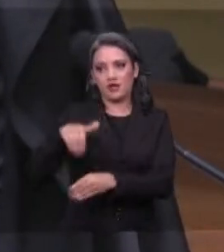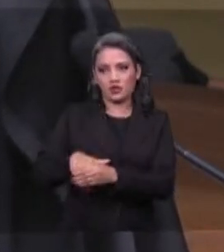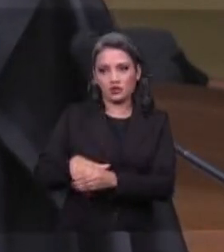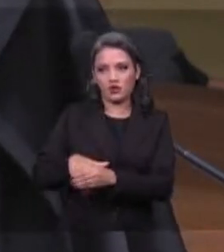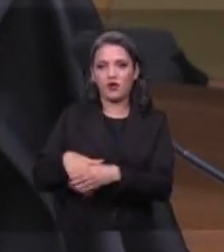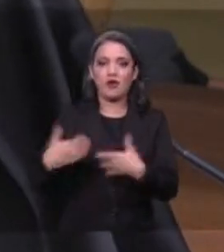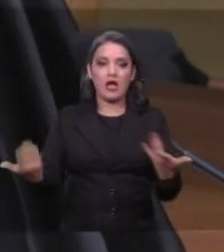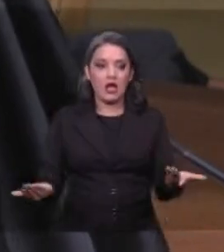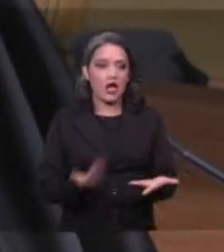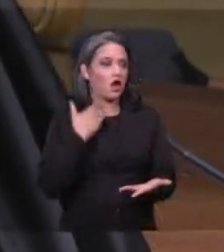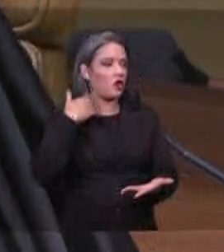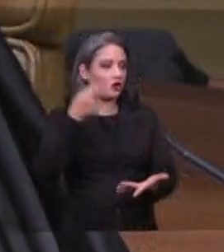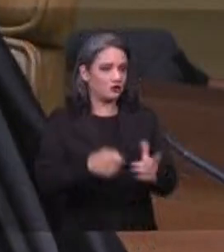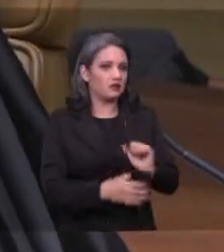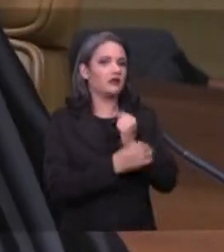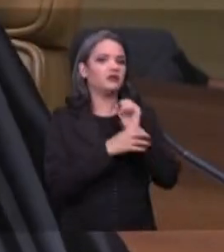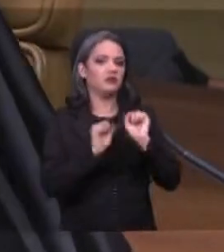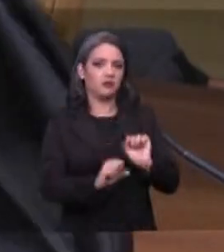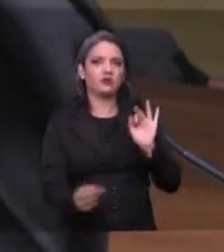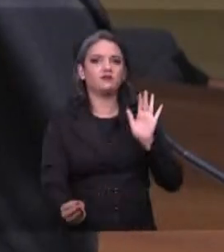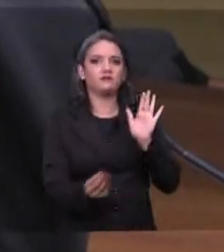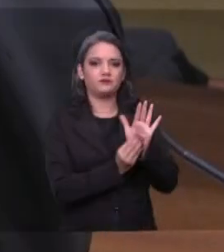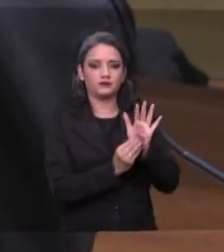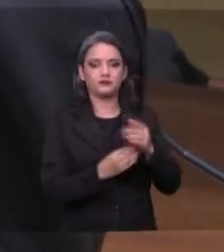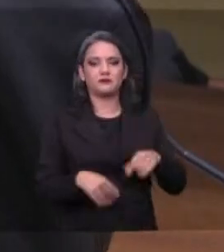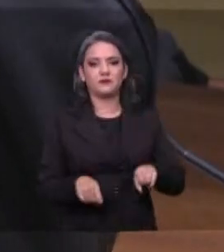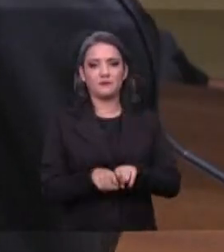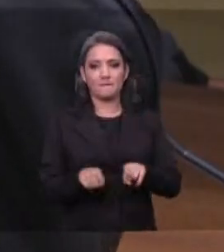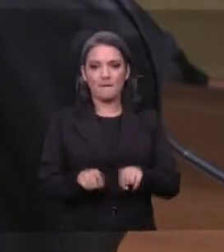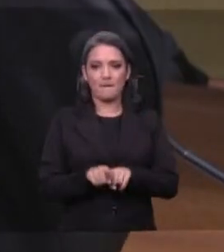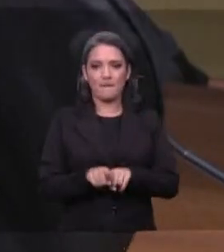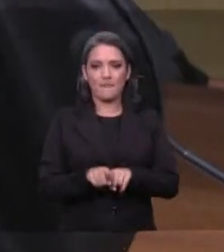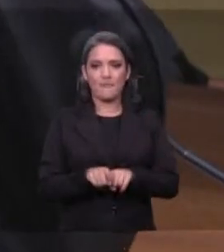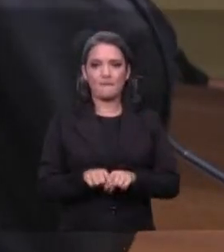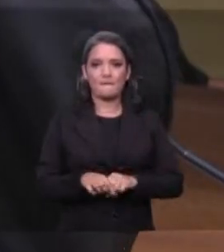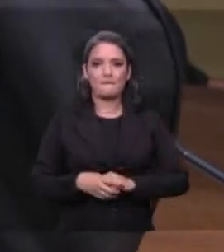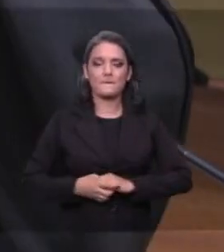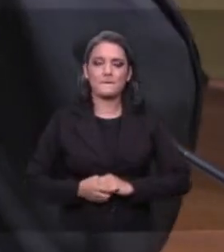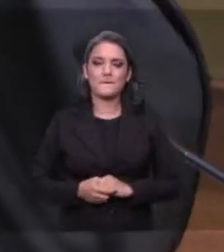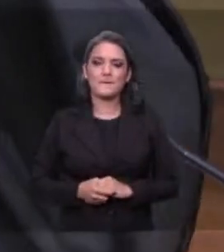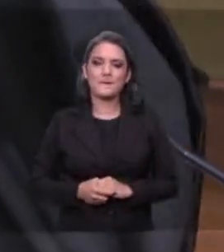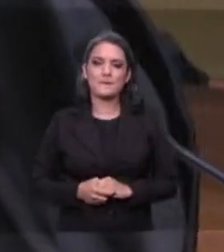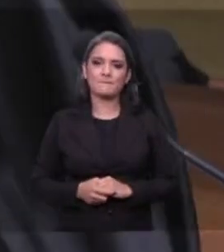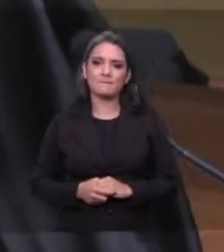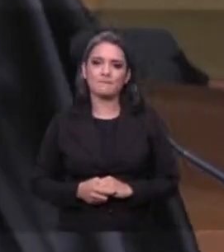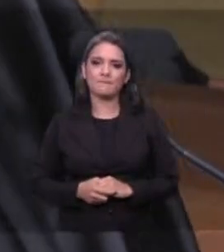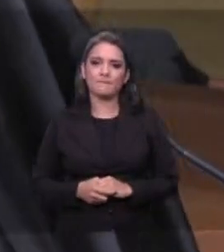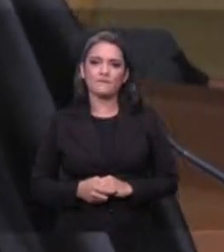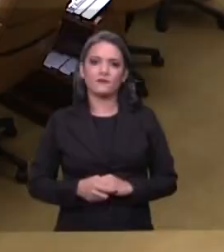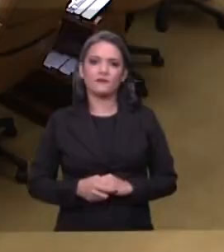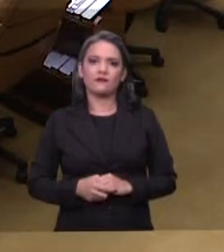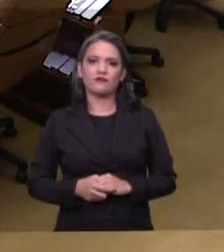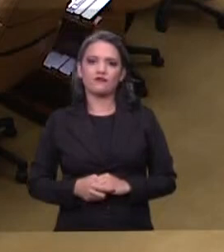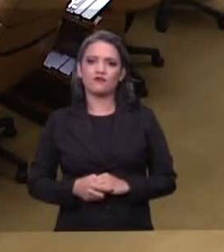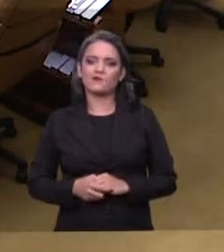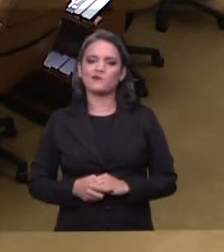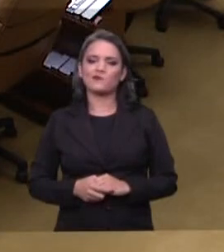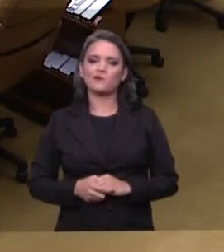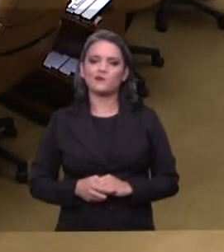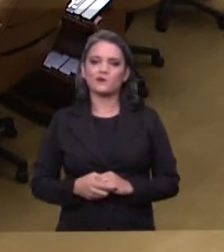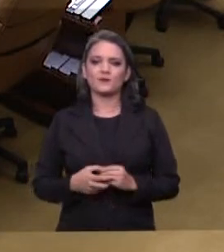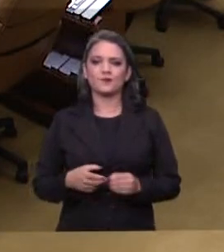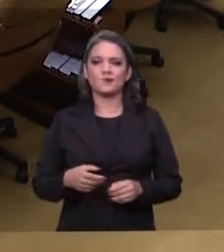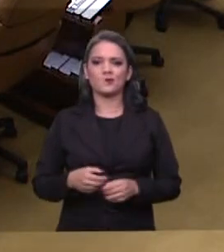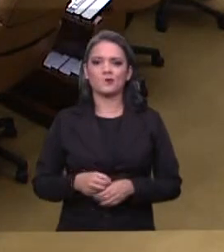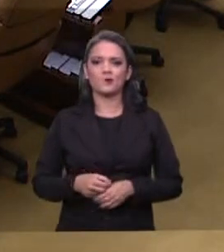Agora, eu reajusto para que haja também na Justiça Eleitoral o juiz das garantias. Do mesmo modo eu,